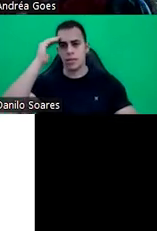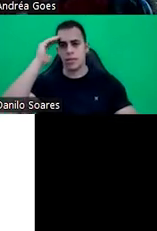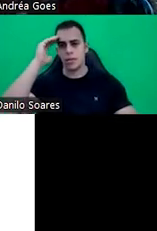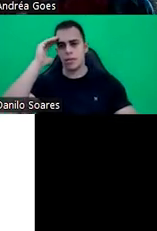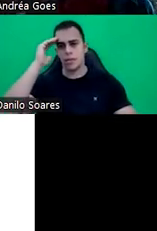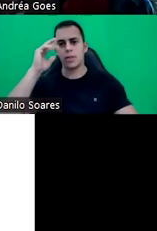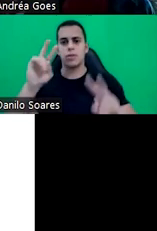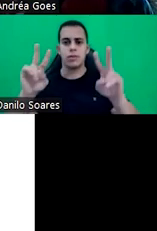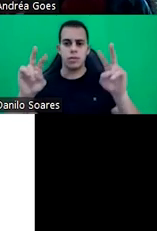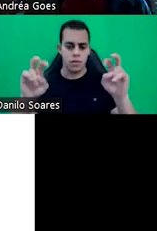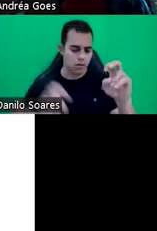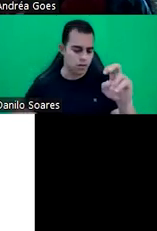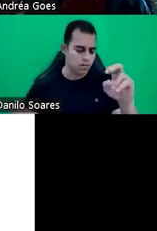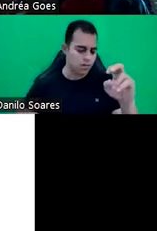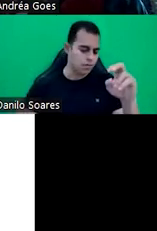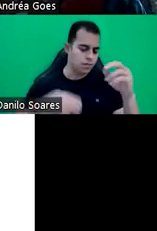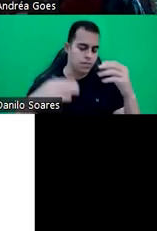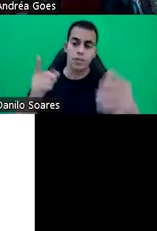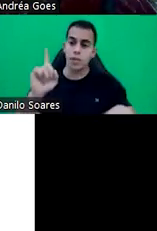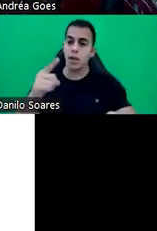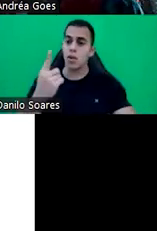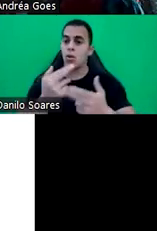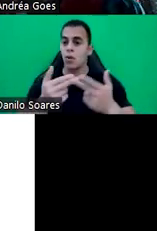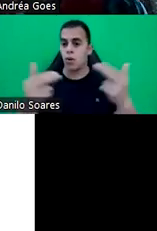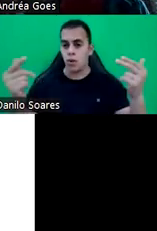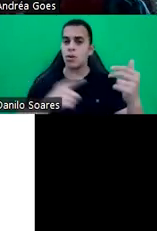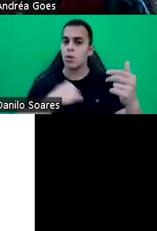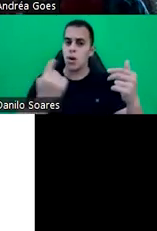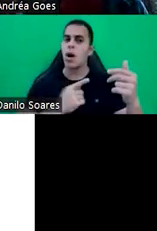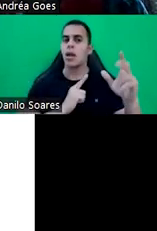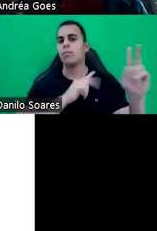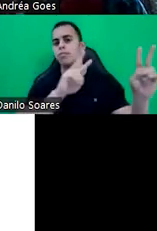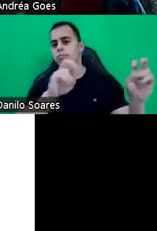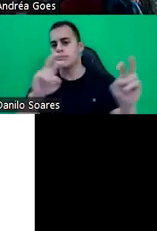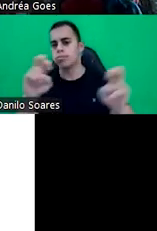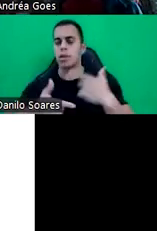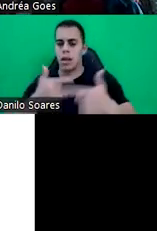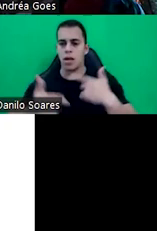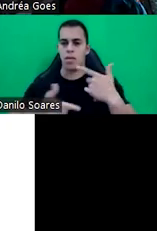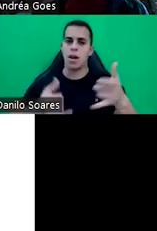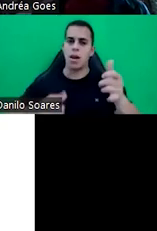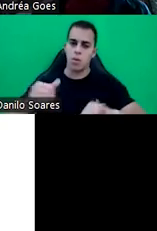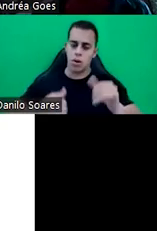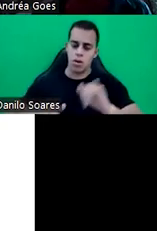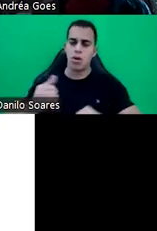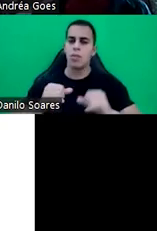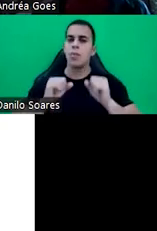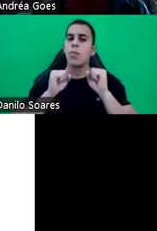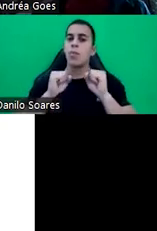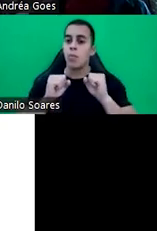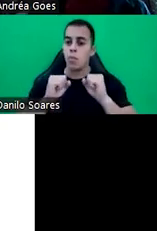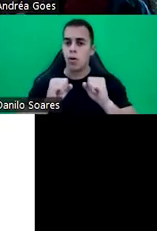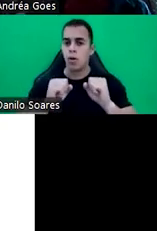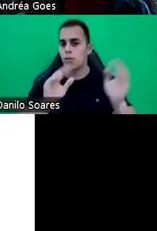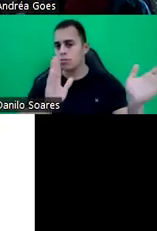do tema. Então, é uma das coisas, um dos nossos temas de trabalho no laboratório. Então, é um exemplo. Pode passar, Murilo, por